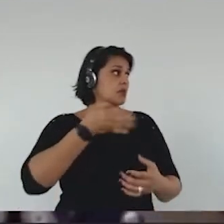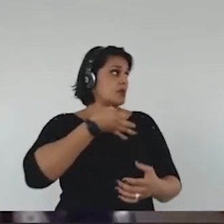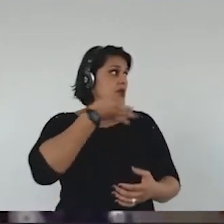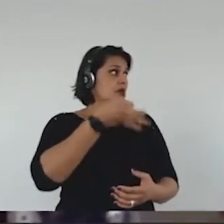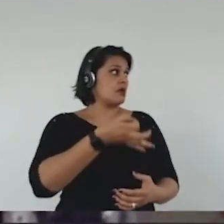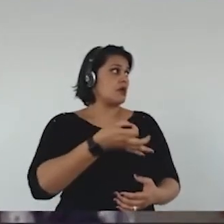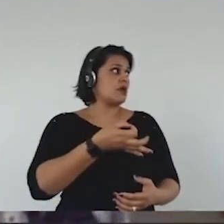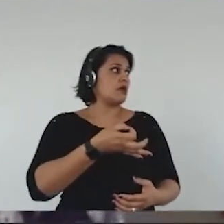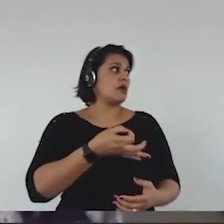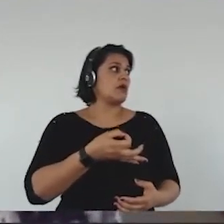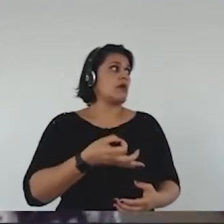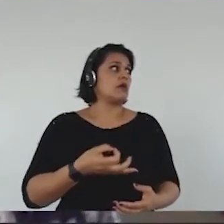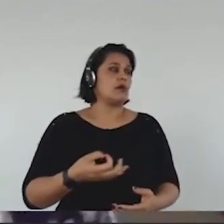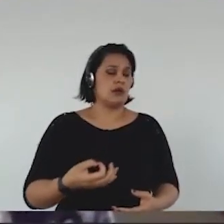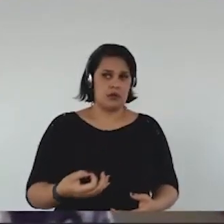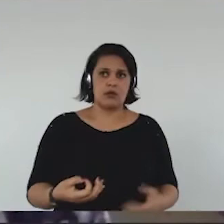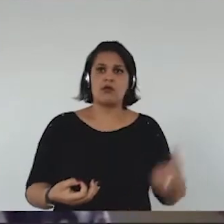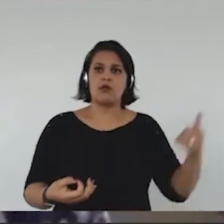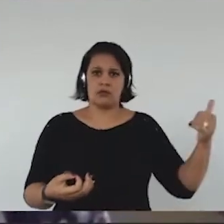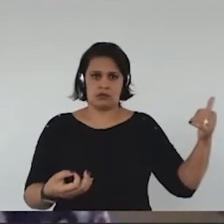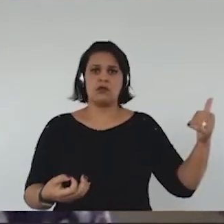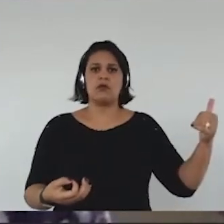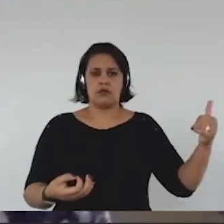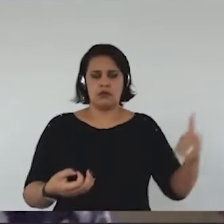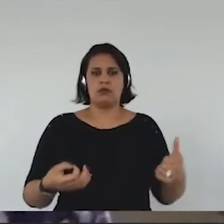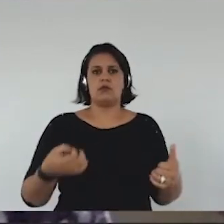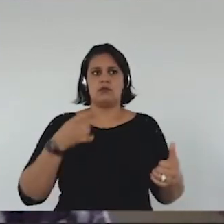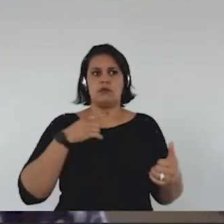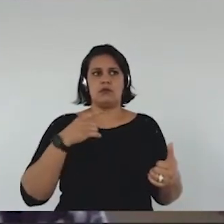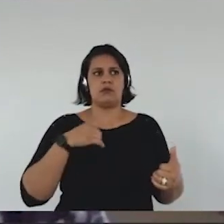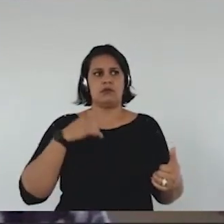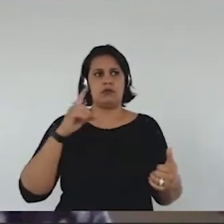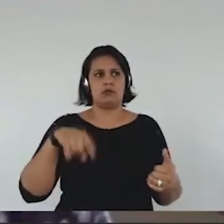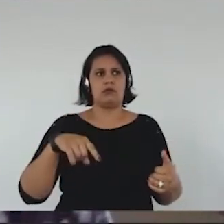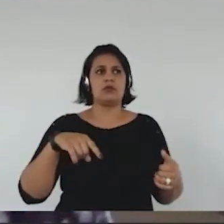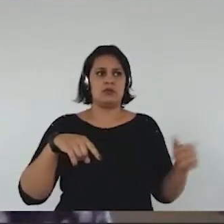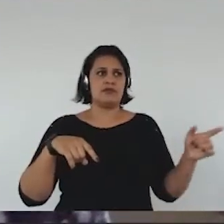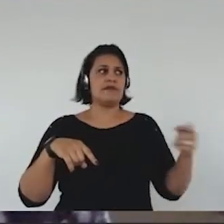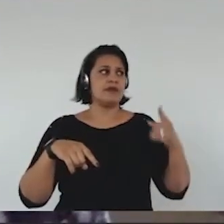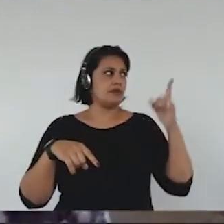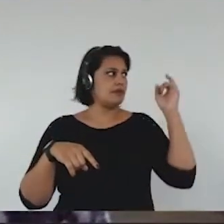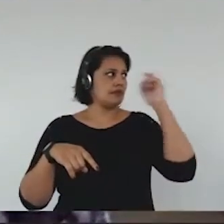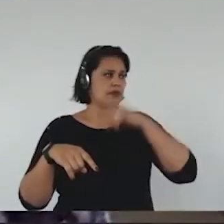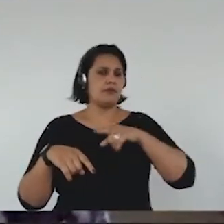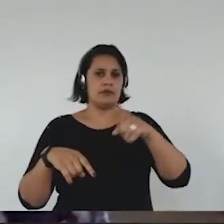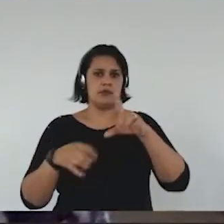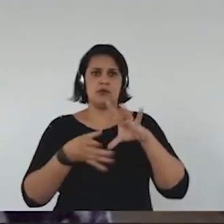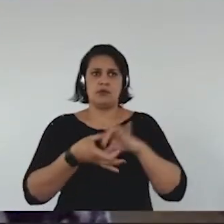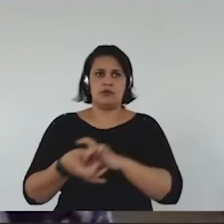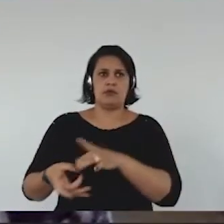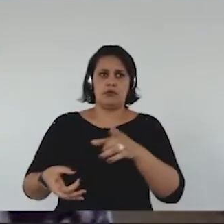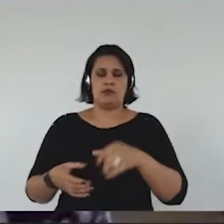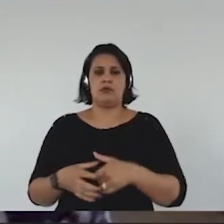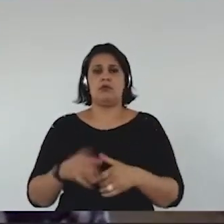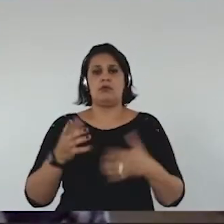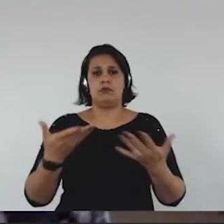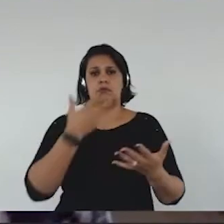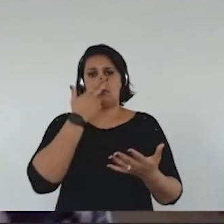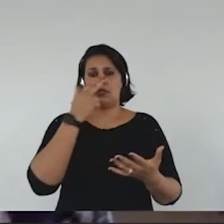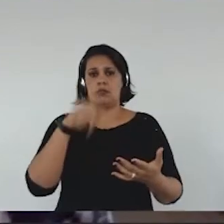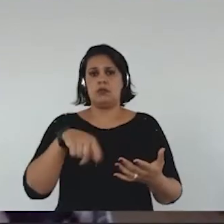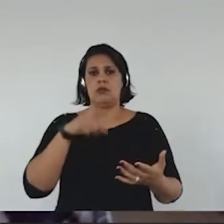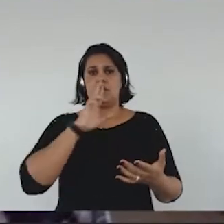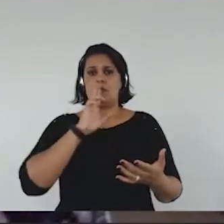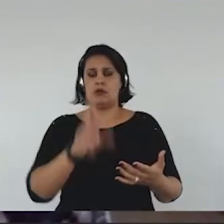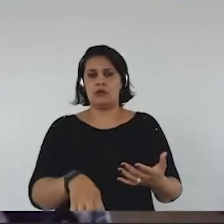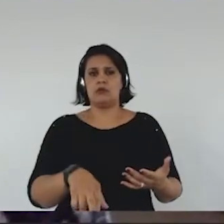transcurso do procedimento arbitral, continuariam com muita eficiência. Então, me parece que a resposta imediata